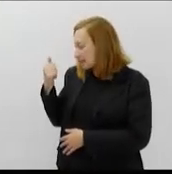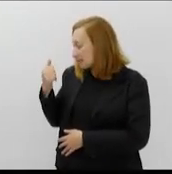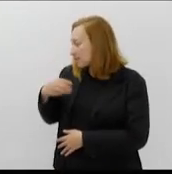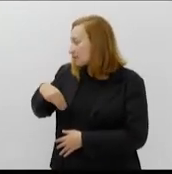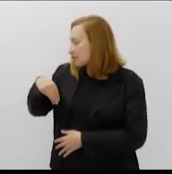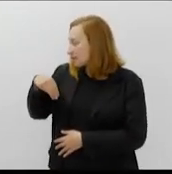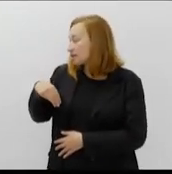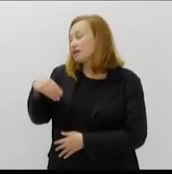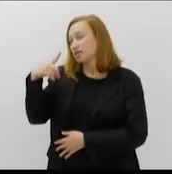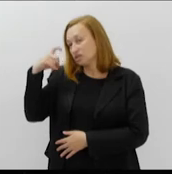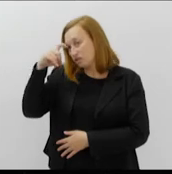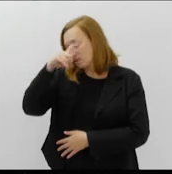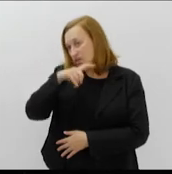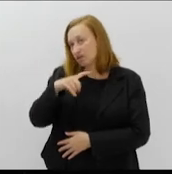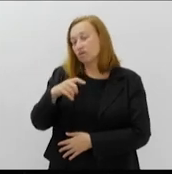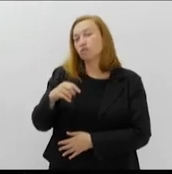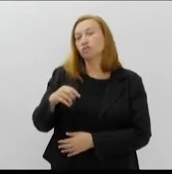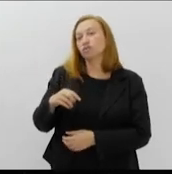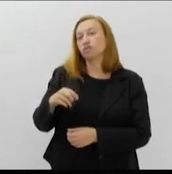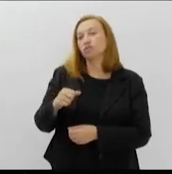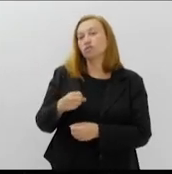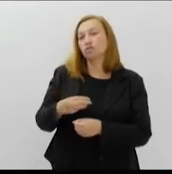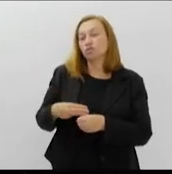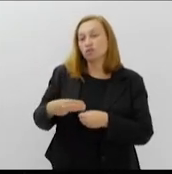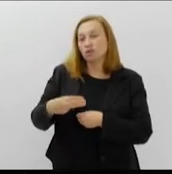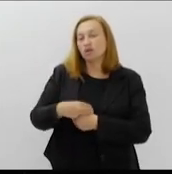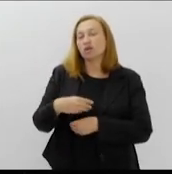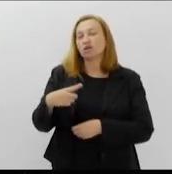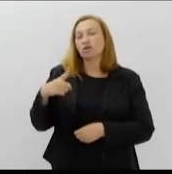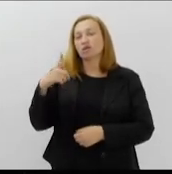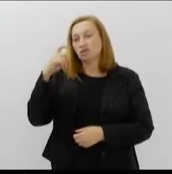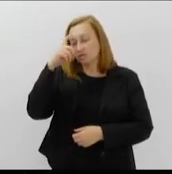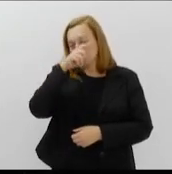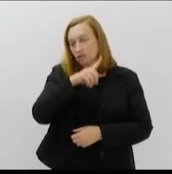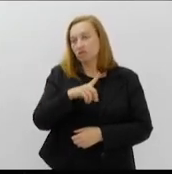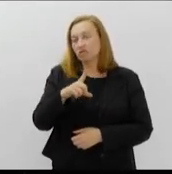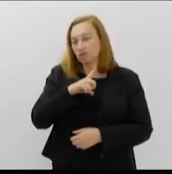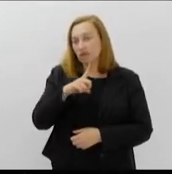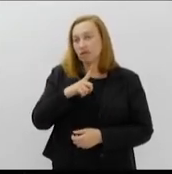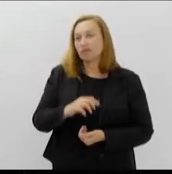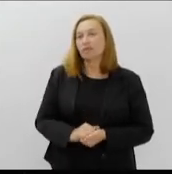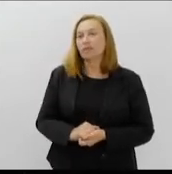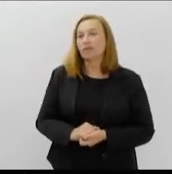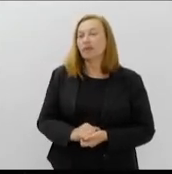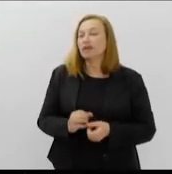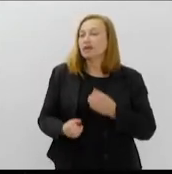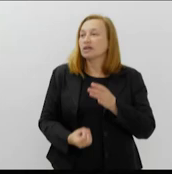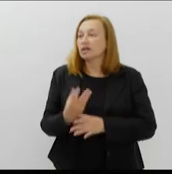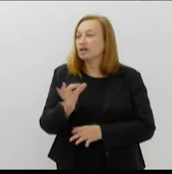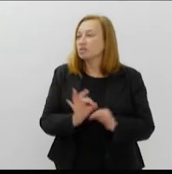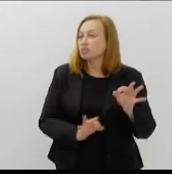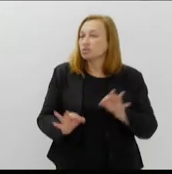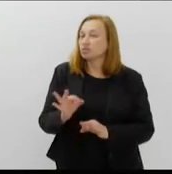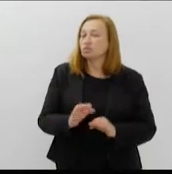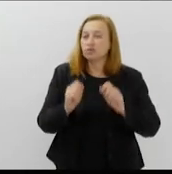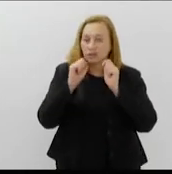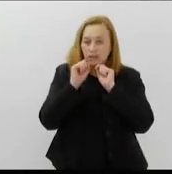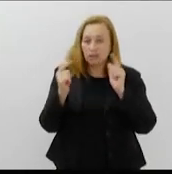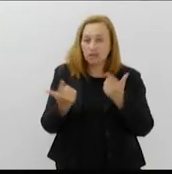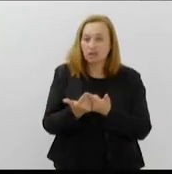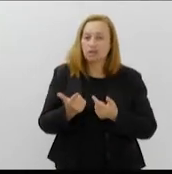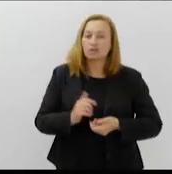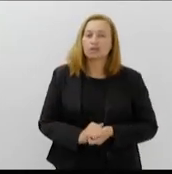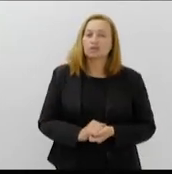muito árdua, os municípios passam por essa dificuldade, e criar esses programas aqui na Assembleia